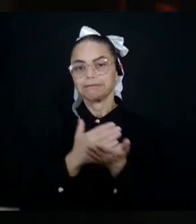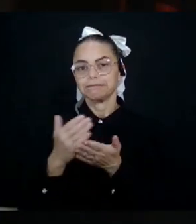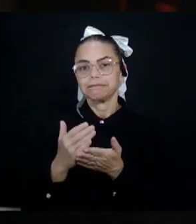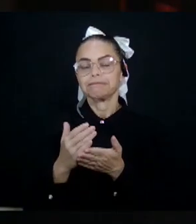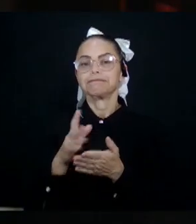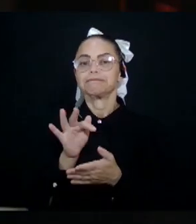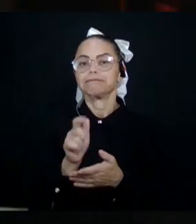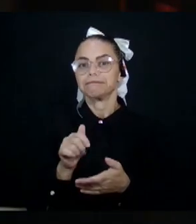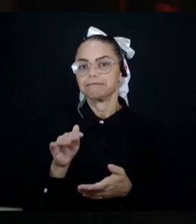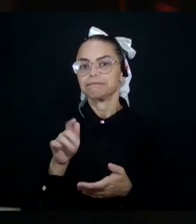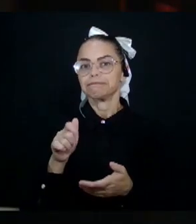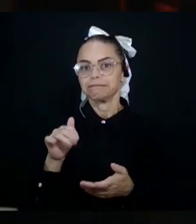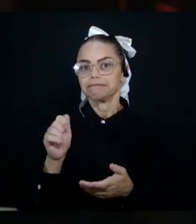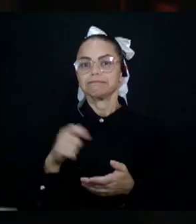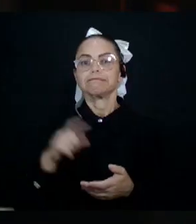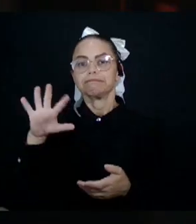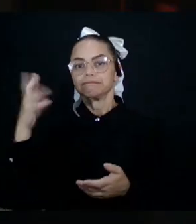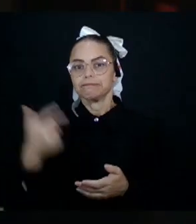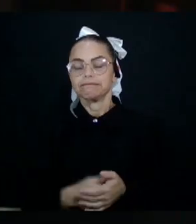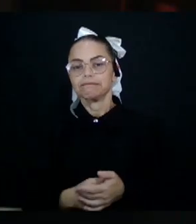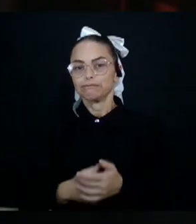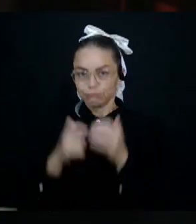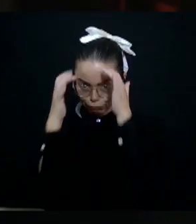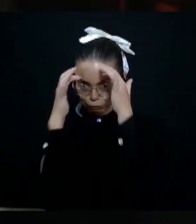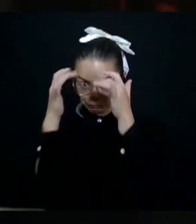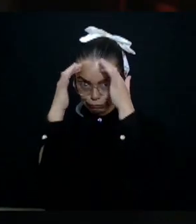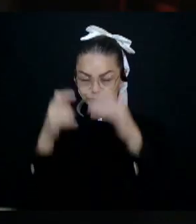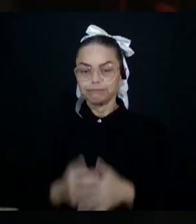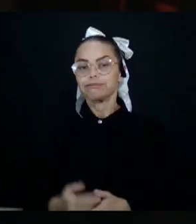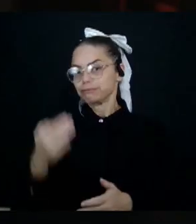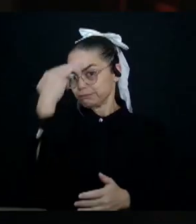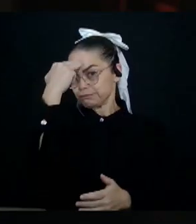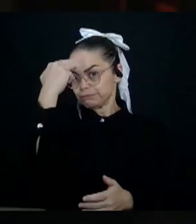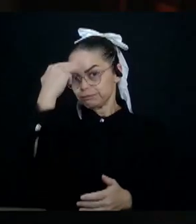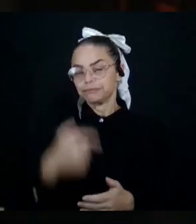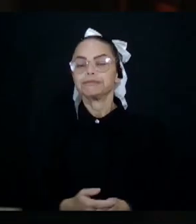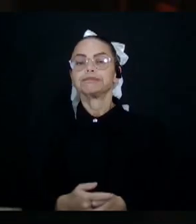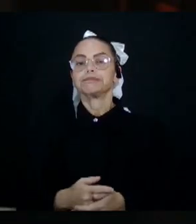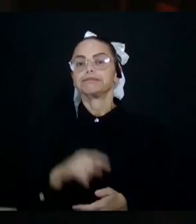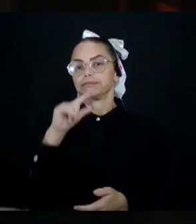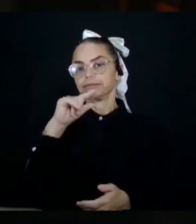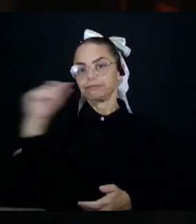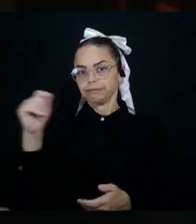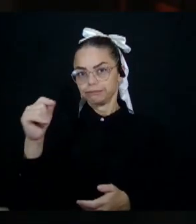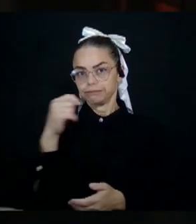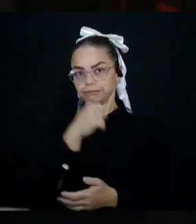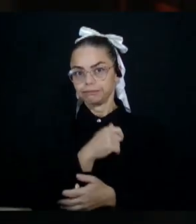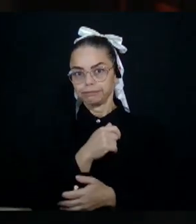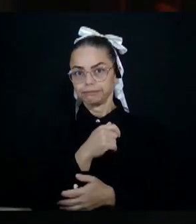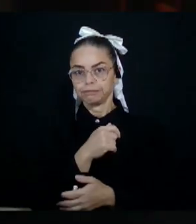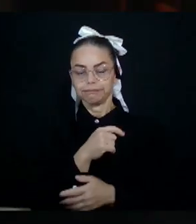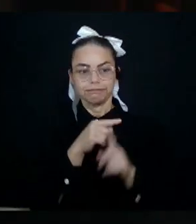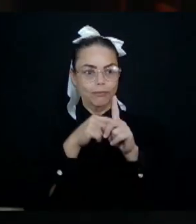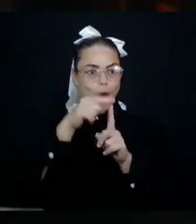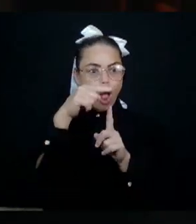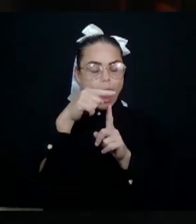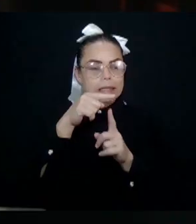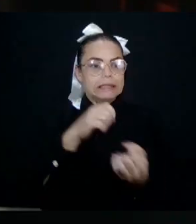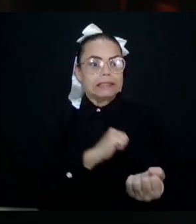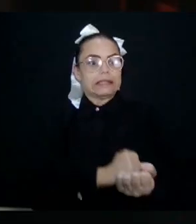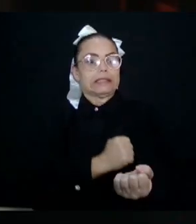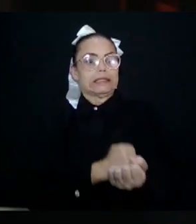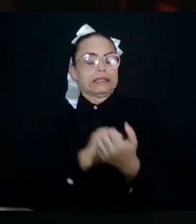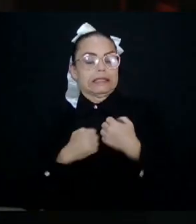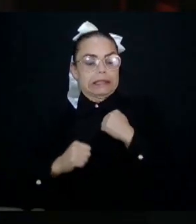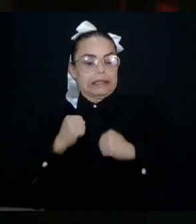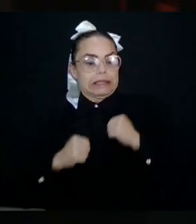que acontece no nosso cérebro, na nossa mente, quando a gente sai de um pico de dopamina,